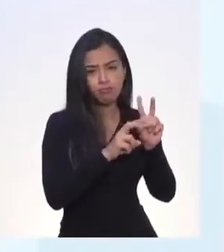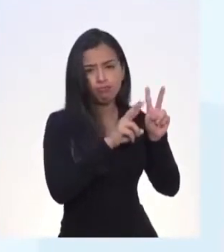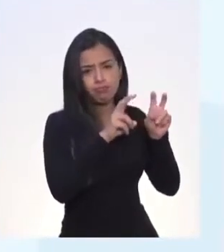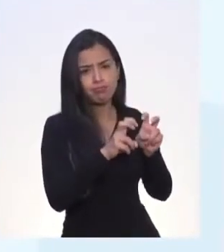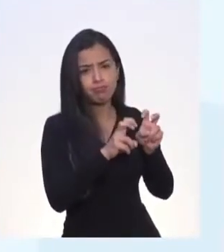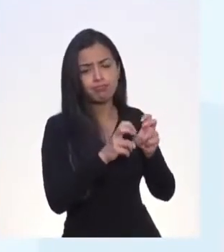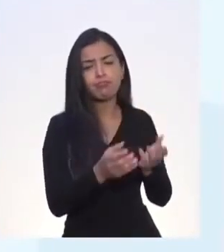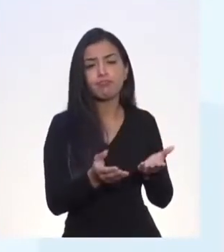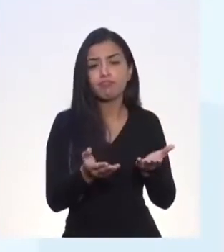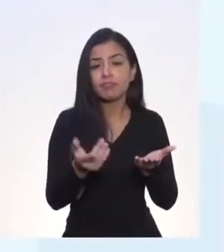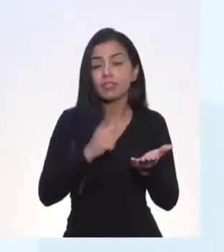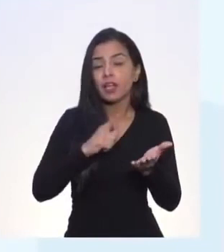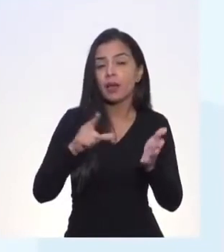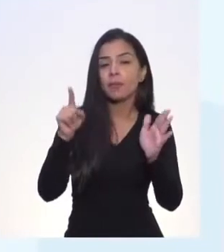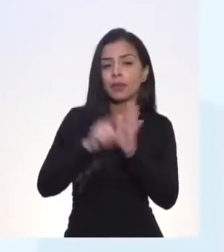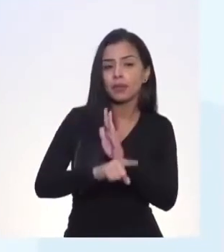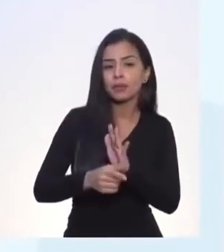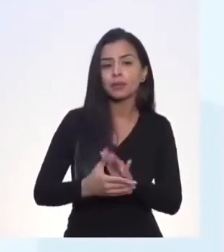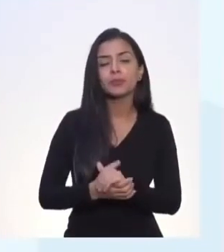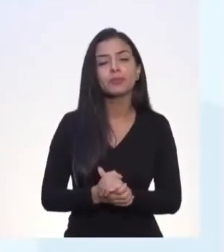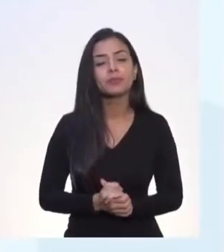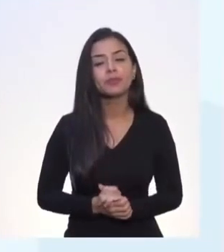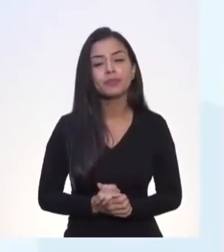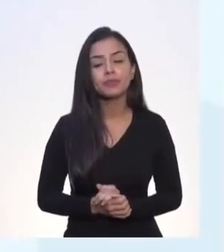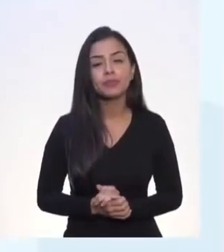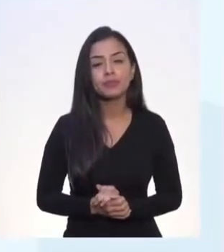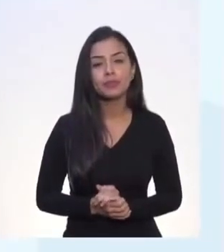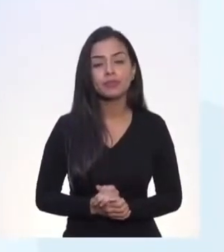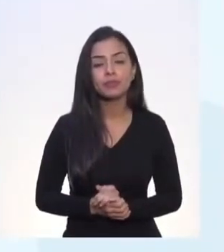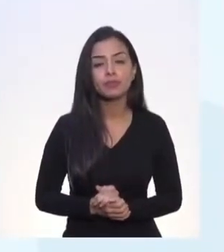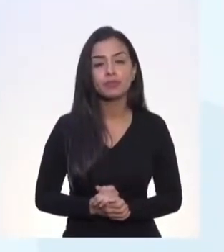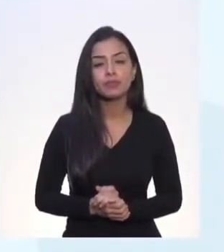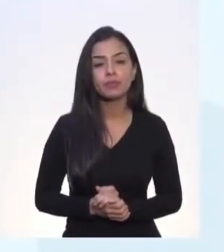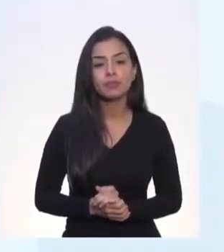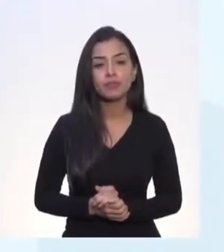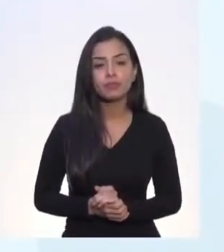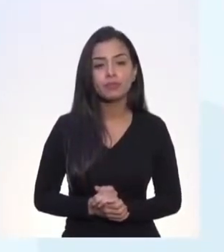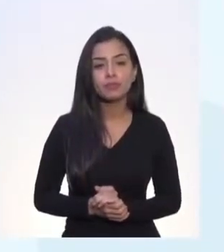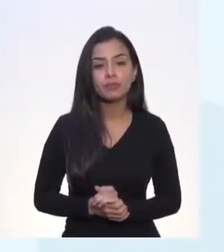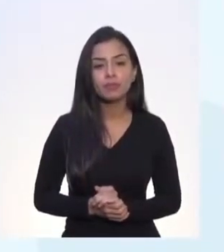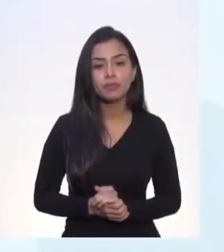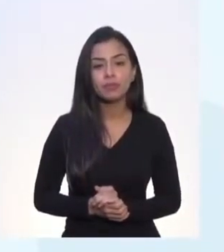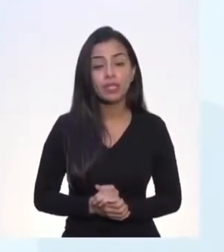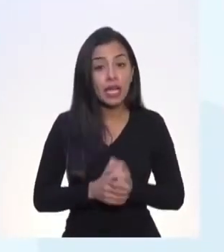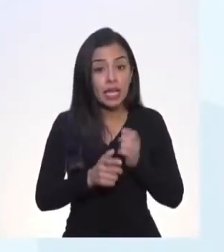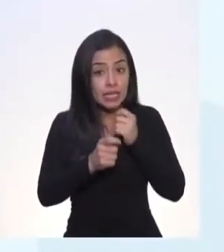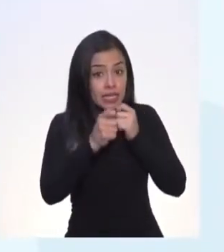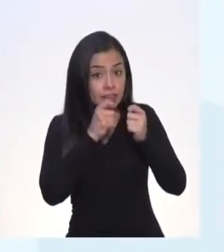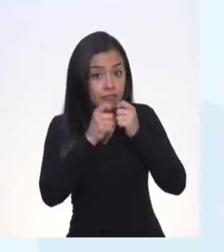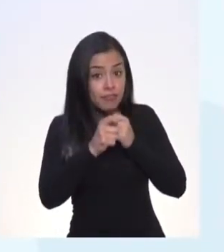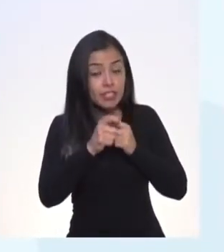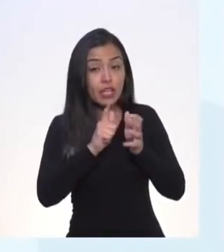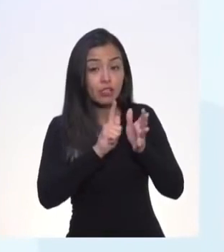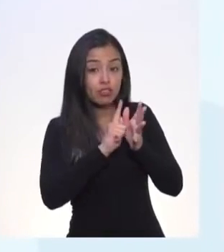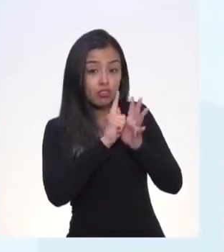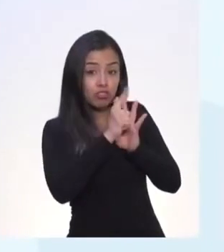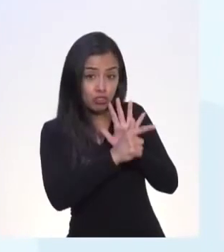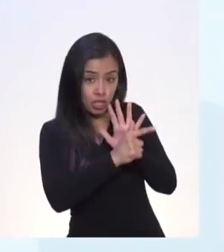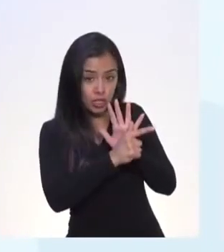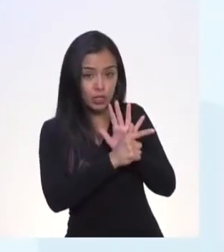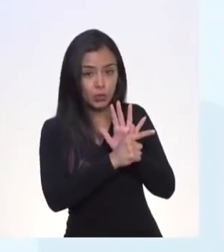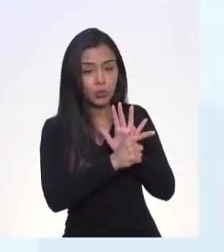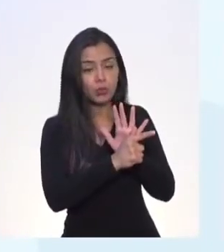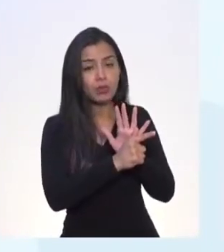dessa entrevistada. Vamos lá, a primeira pergunta sobre ela. A entrevista é um gênero textual cujo objetivo é